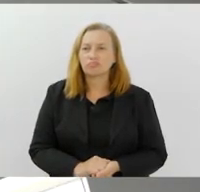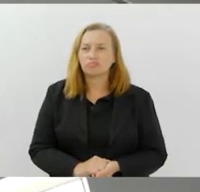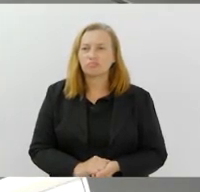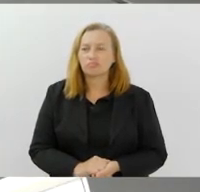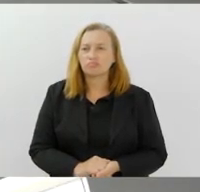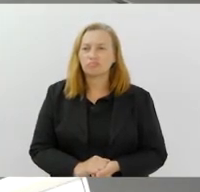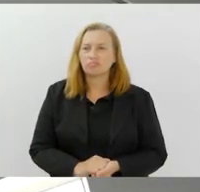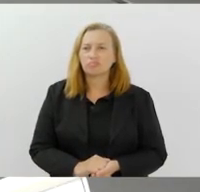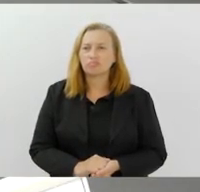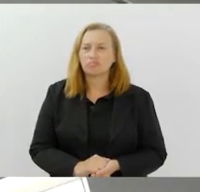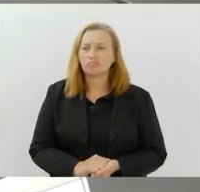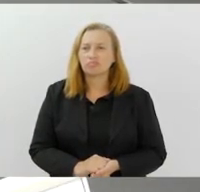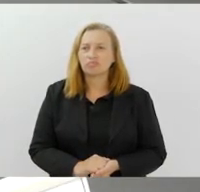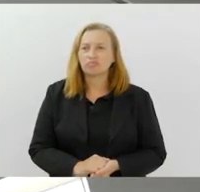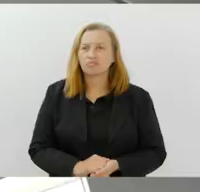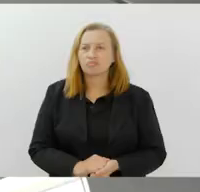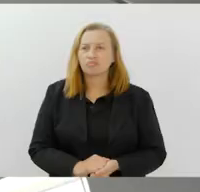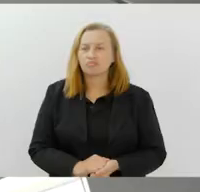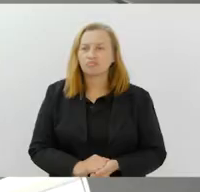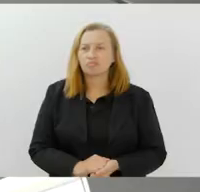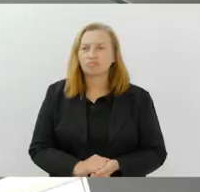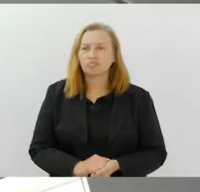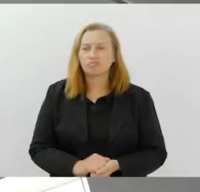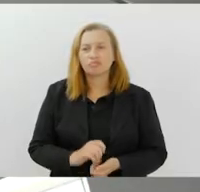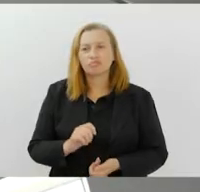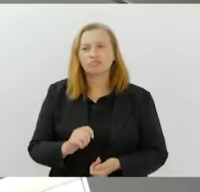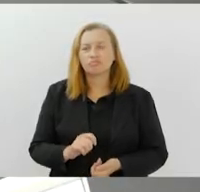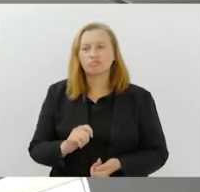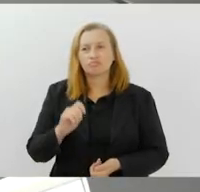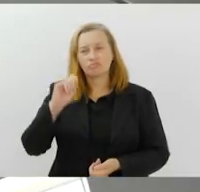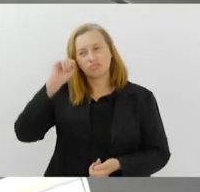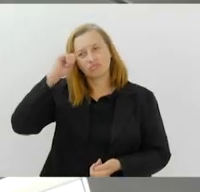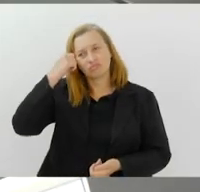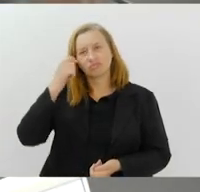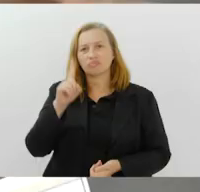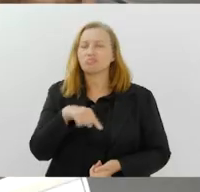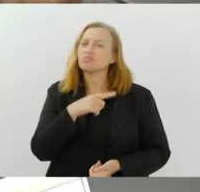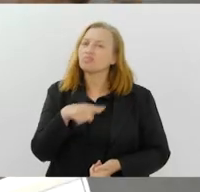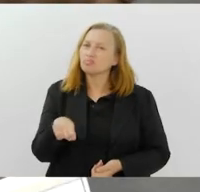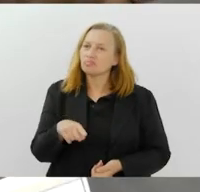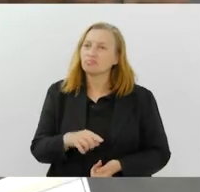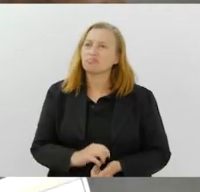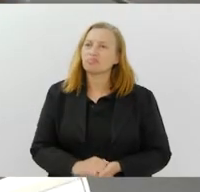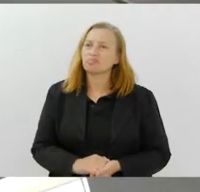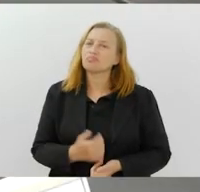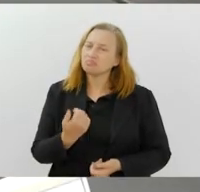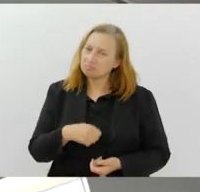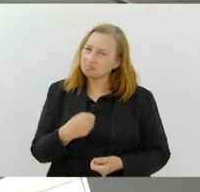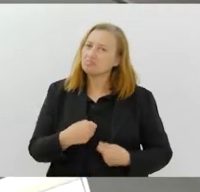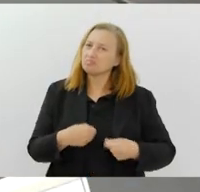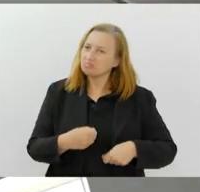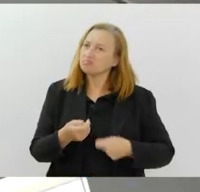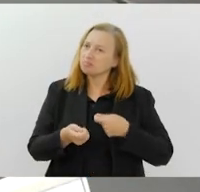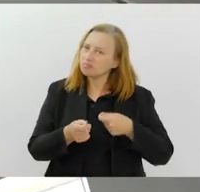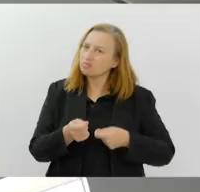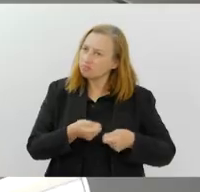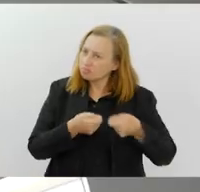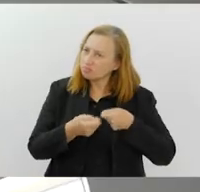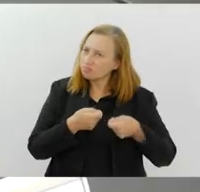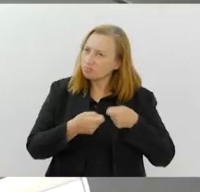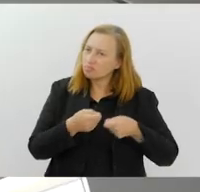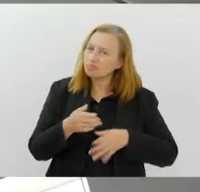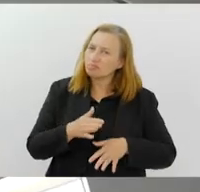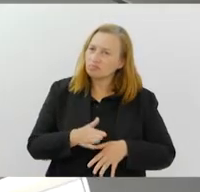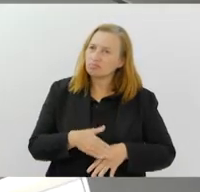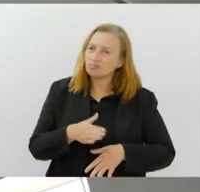fora junto com a água suja na bacia entendeu então acho que é preciso um controle desde que cada vez mais